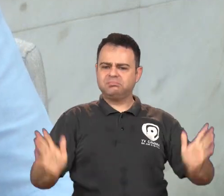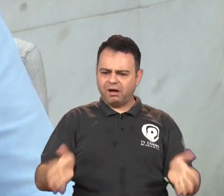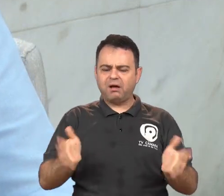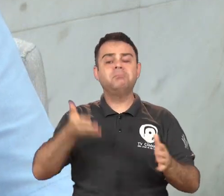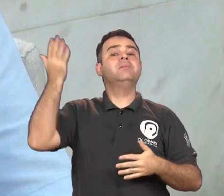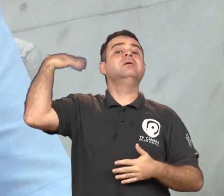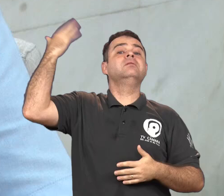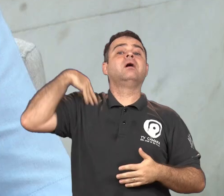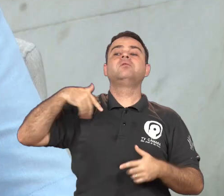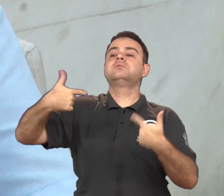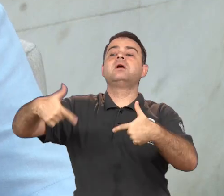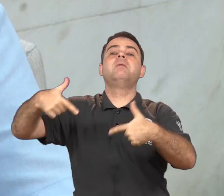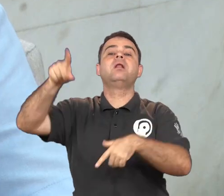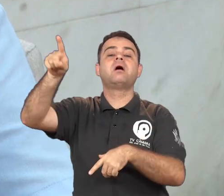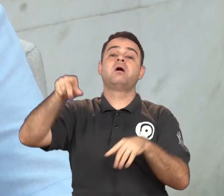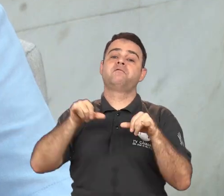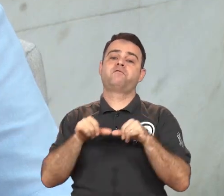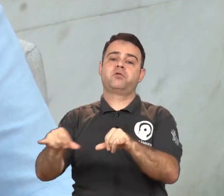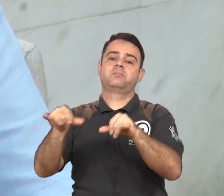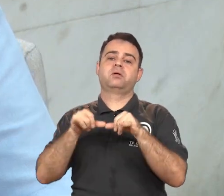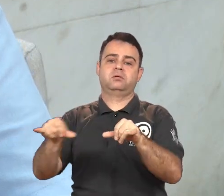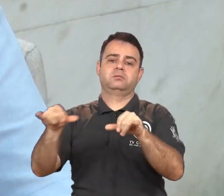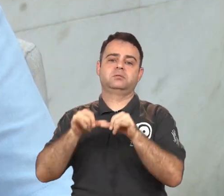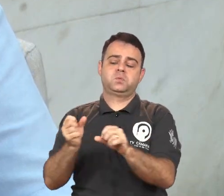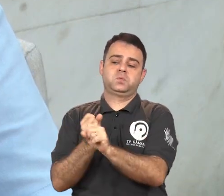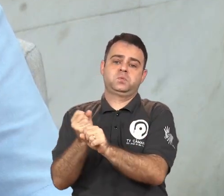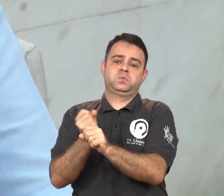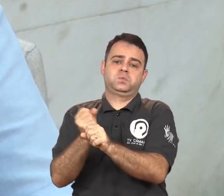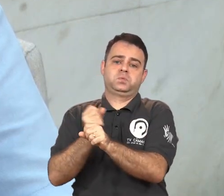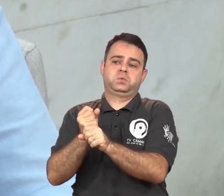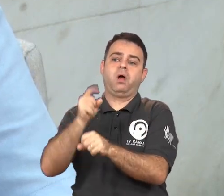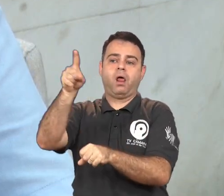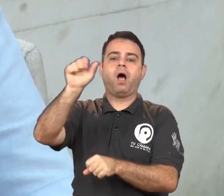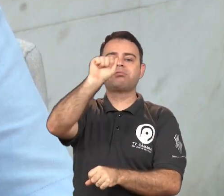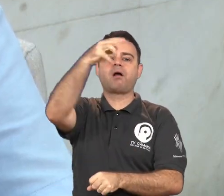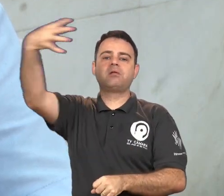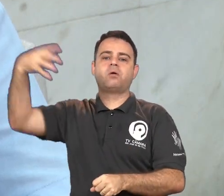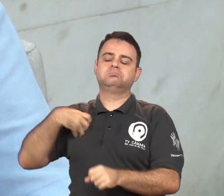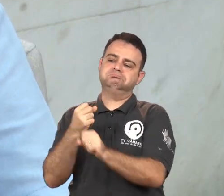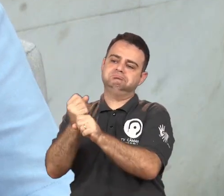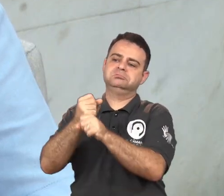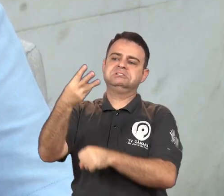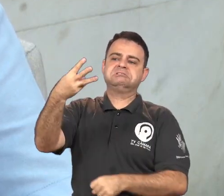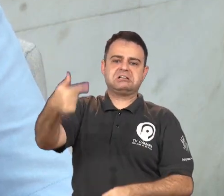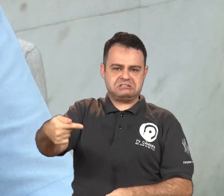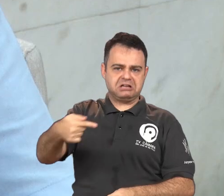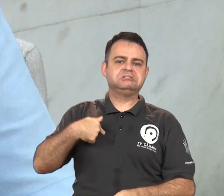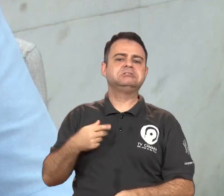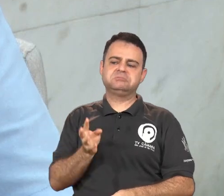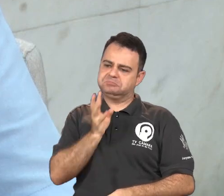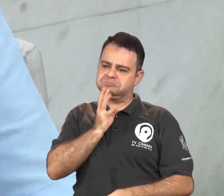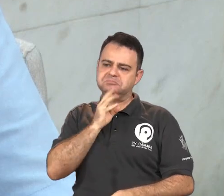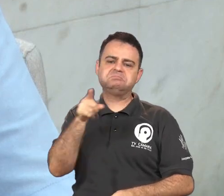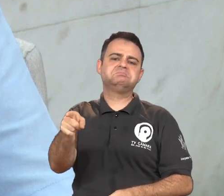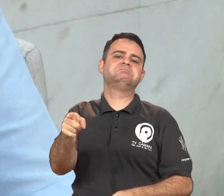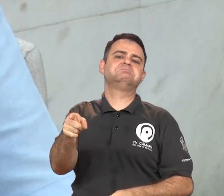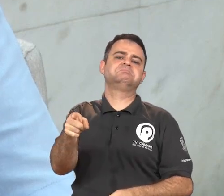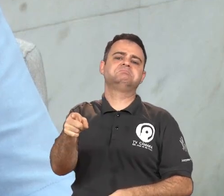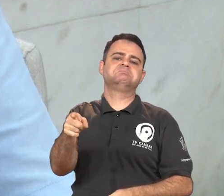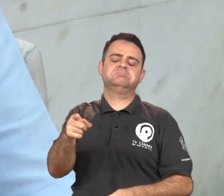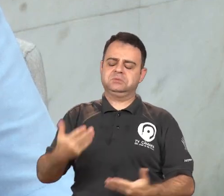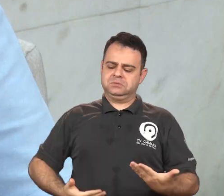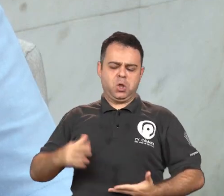de supermercado. Eu vou fazer 37 anos de atacadão. Sei de todas as dificuldades